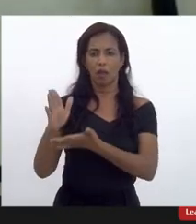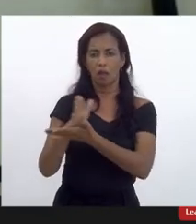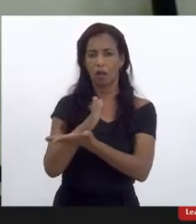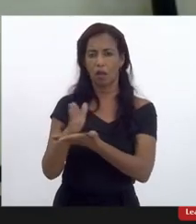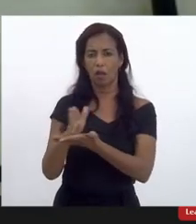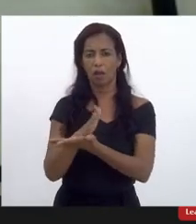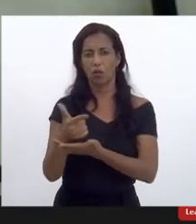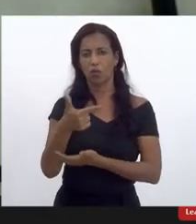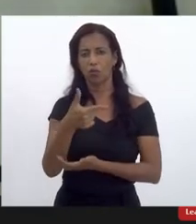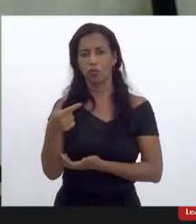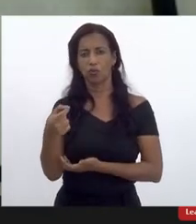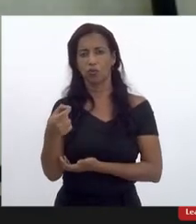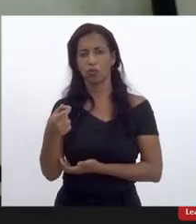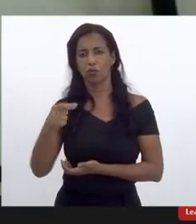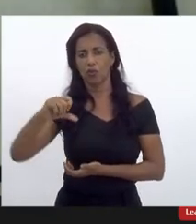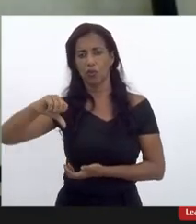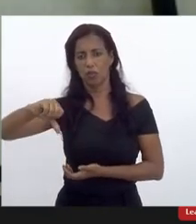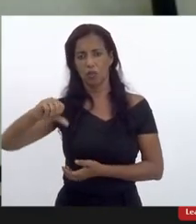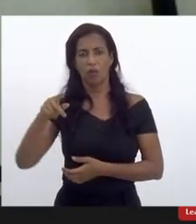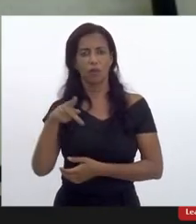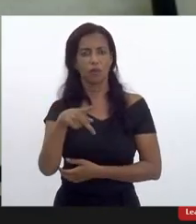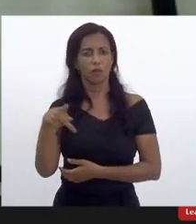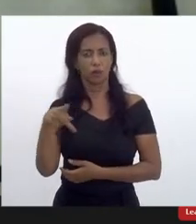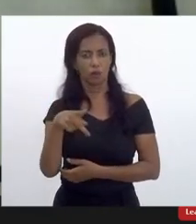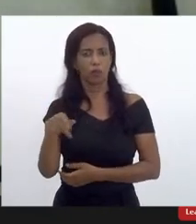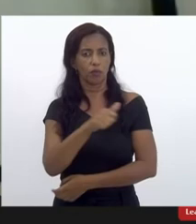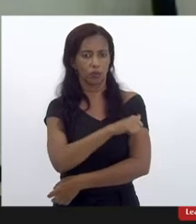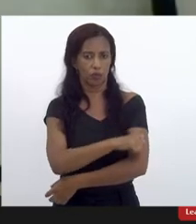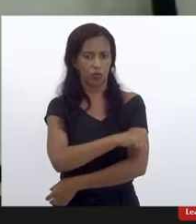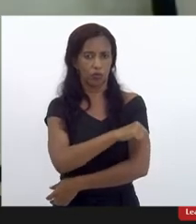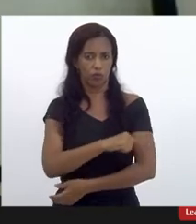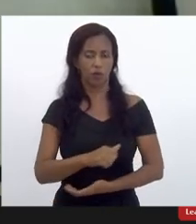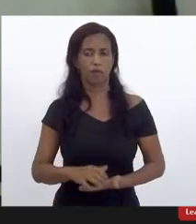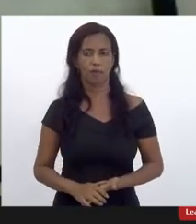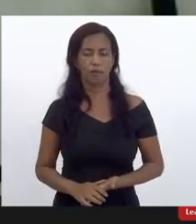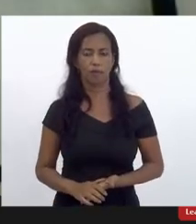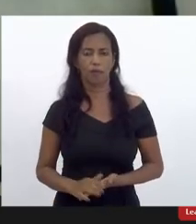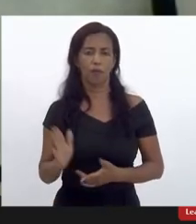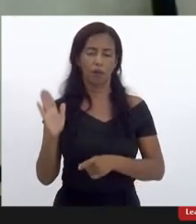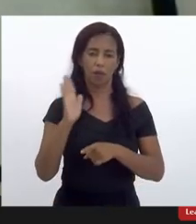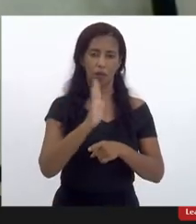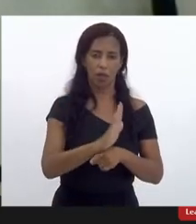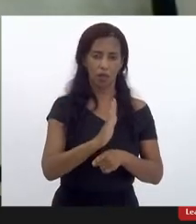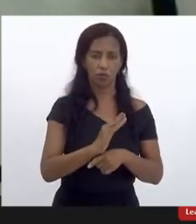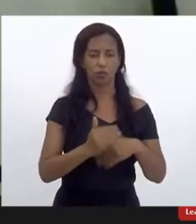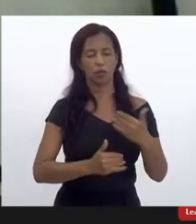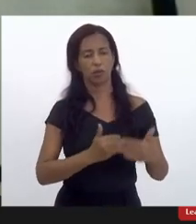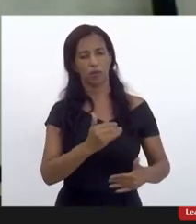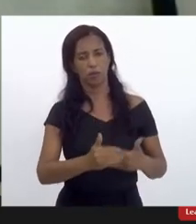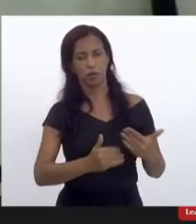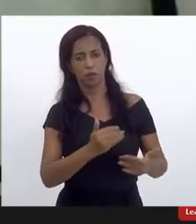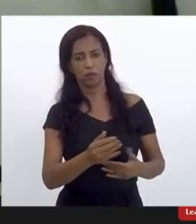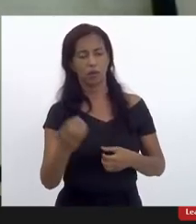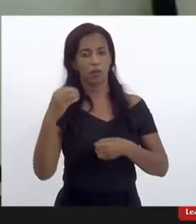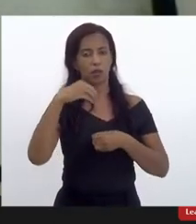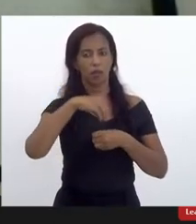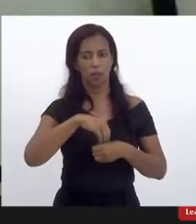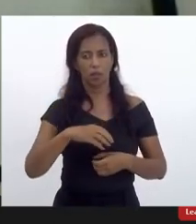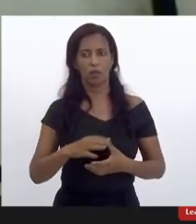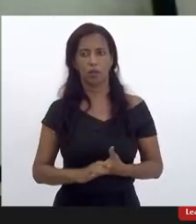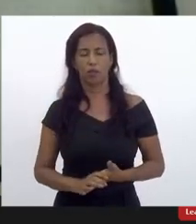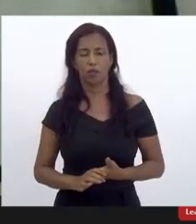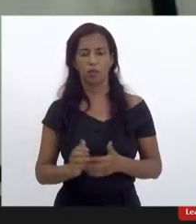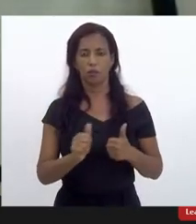dos 209, são professores de enfermagem, para poder ajudar nesse processo, porque dentro